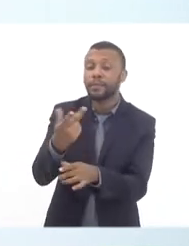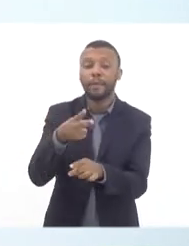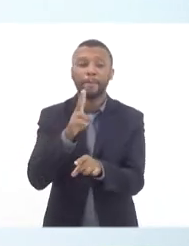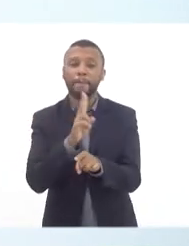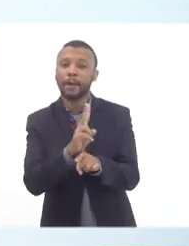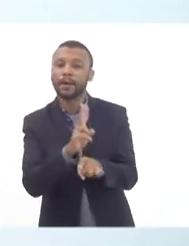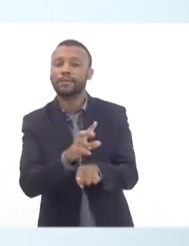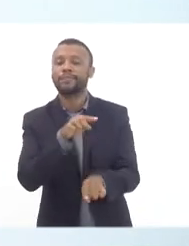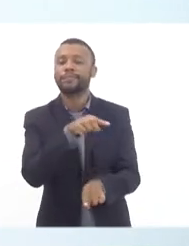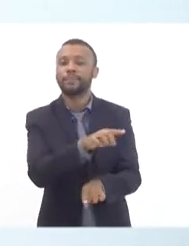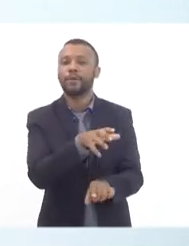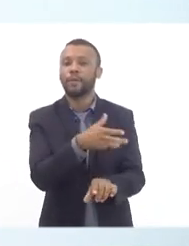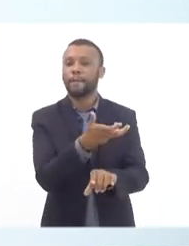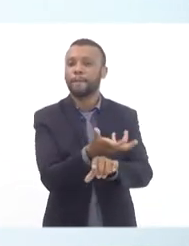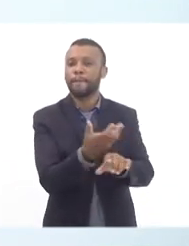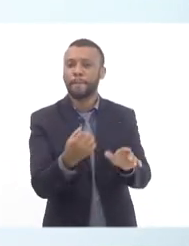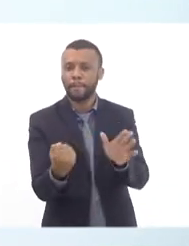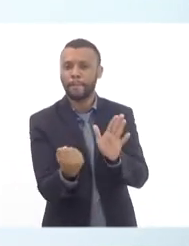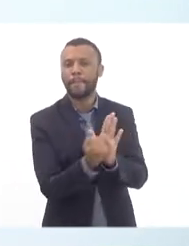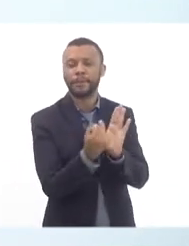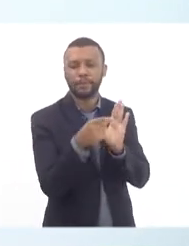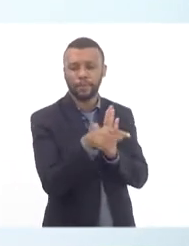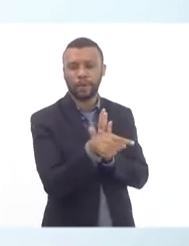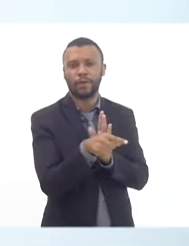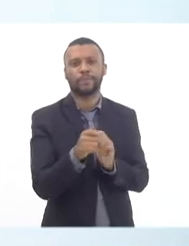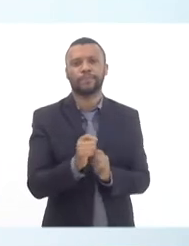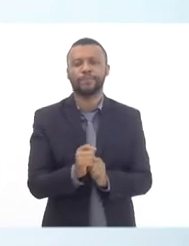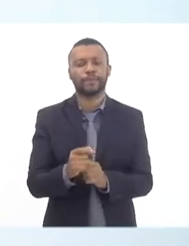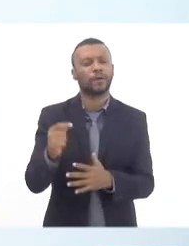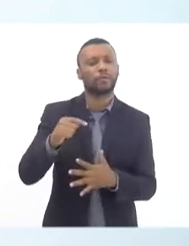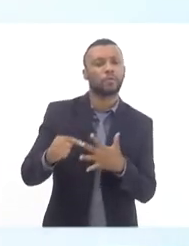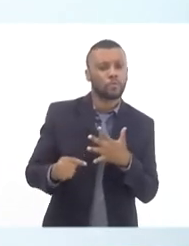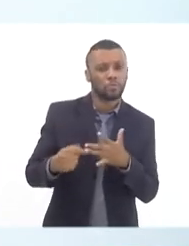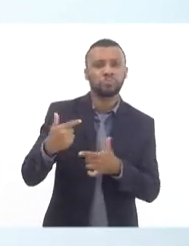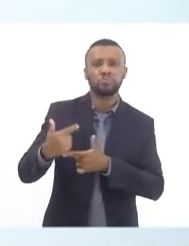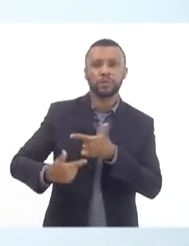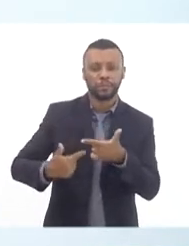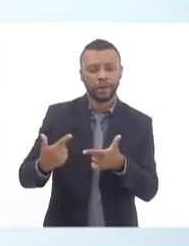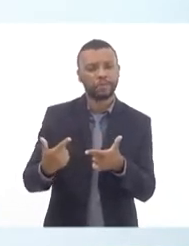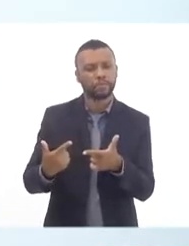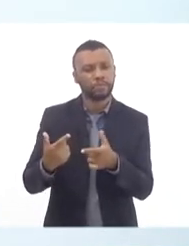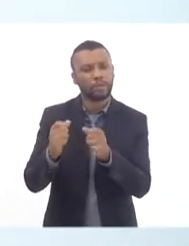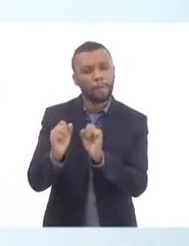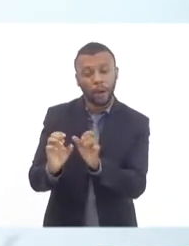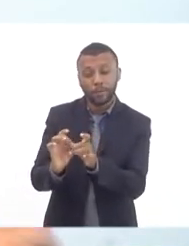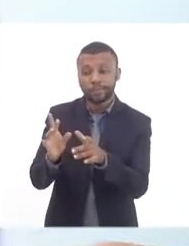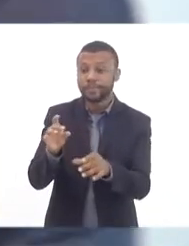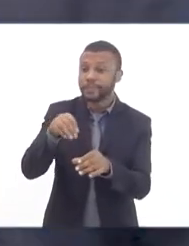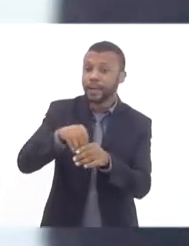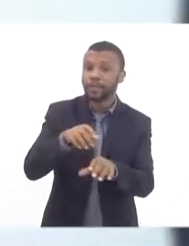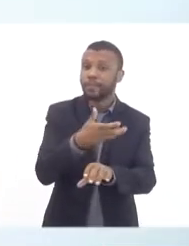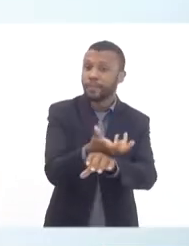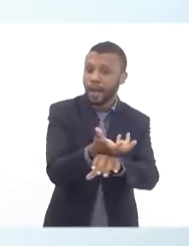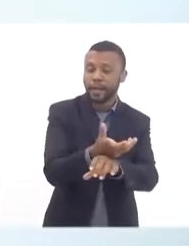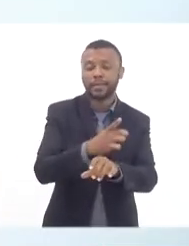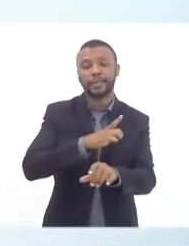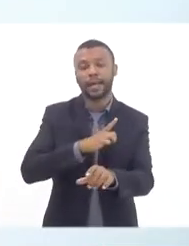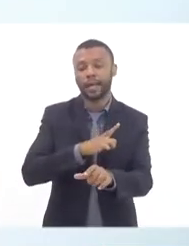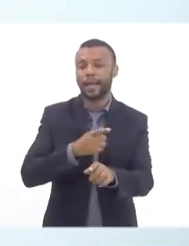patrimônio. Dentre os usos das atividades permitidas na área do parque estão administração do